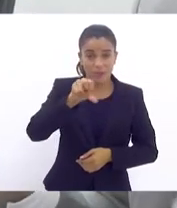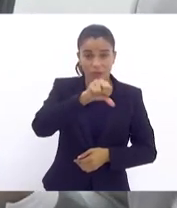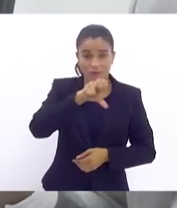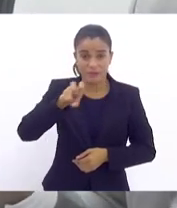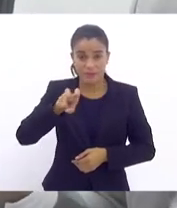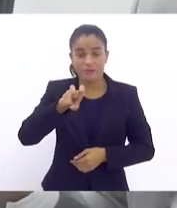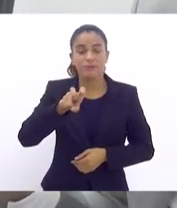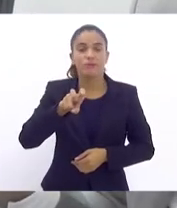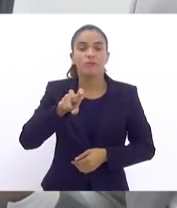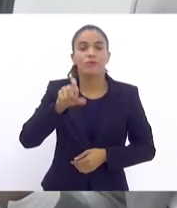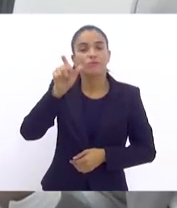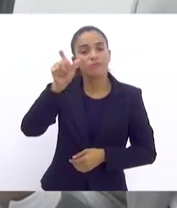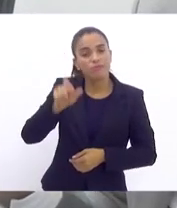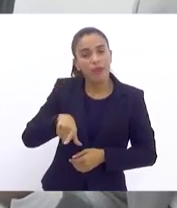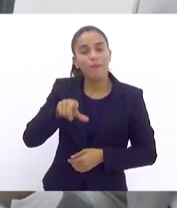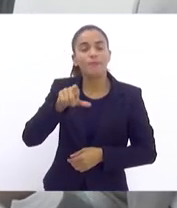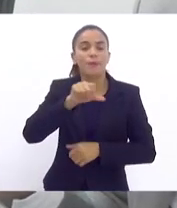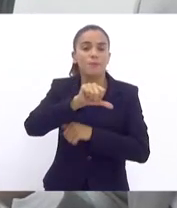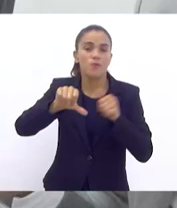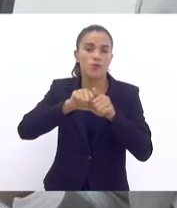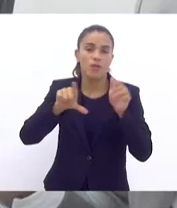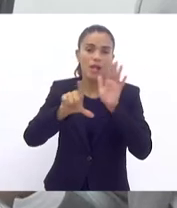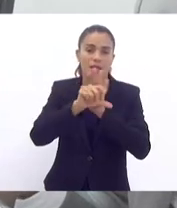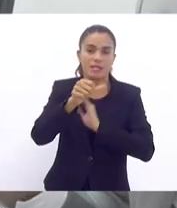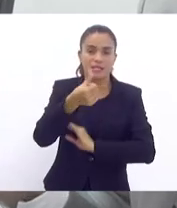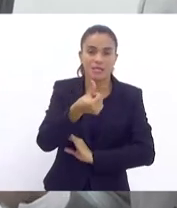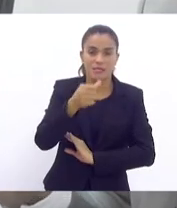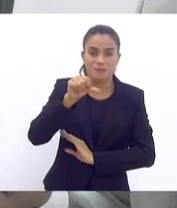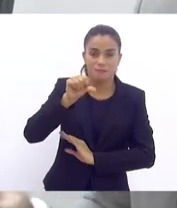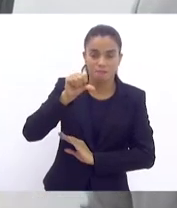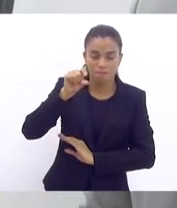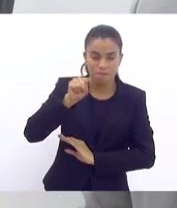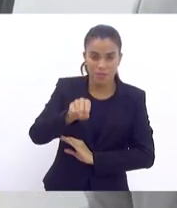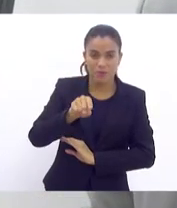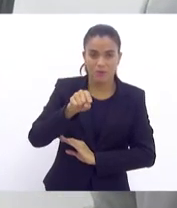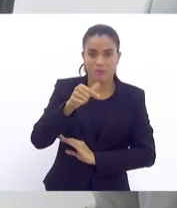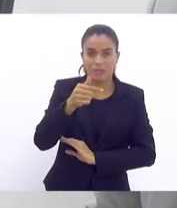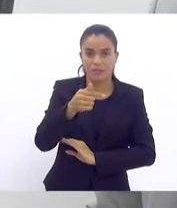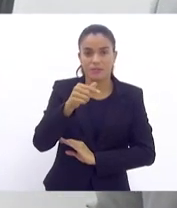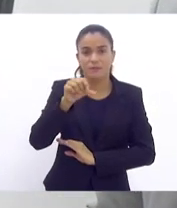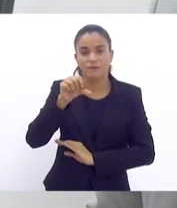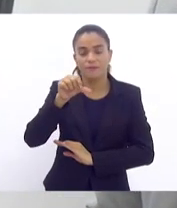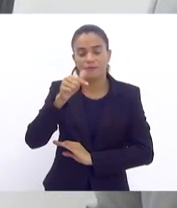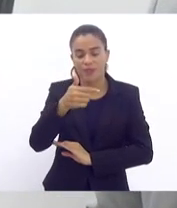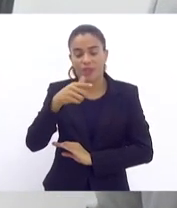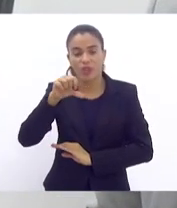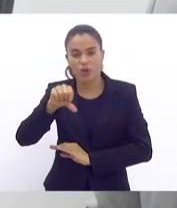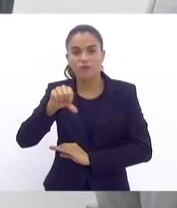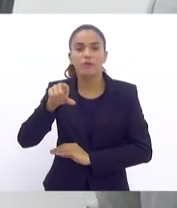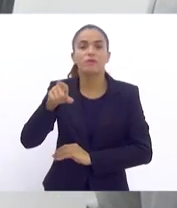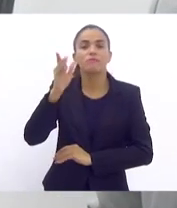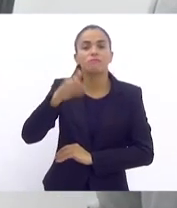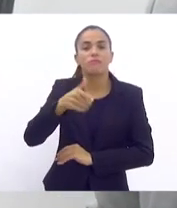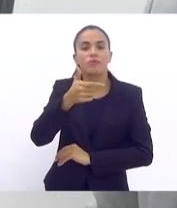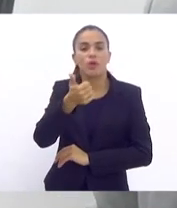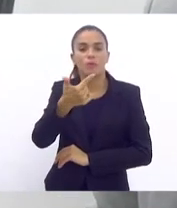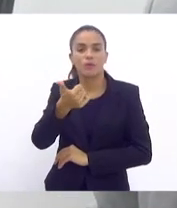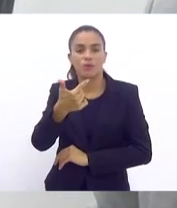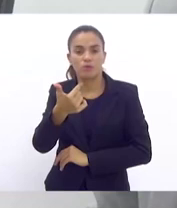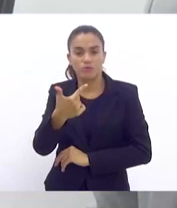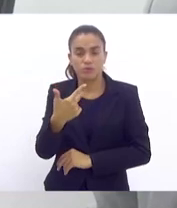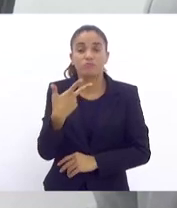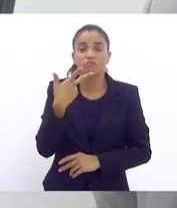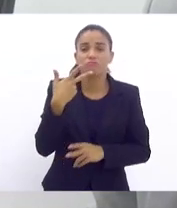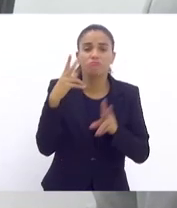Monteiro que altera a lei 6.169 de 2011 de 2 de março de 2012 que